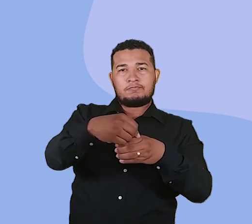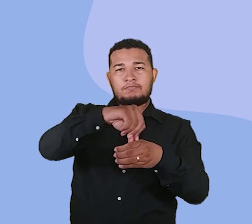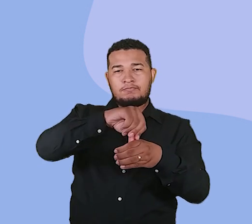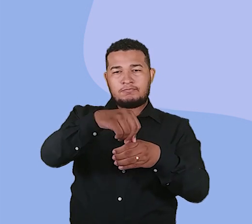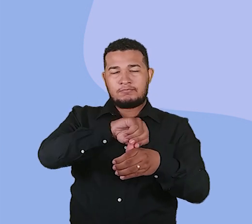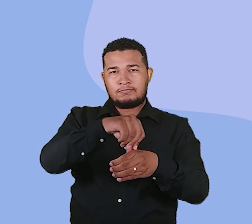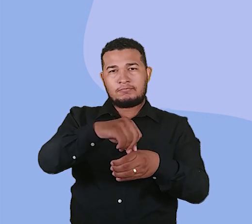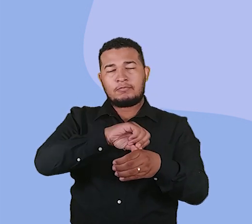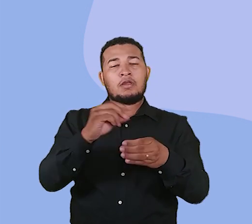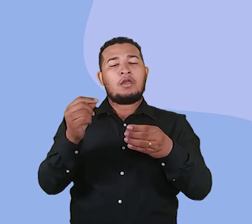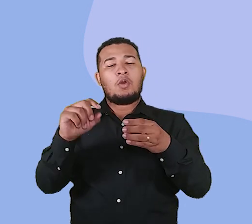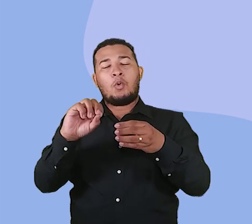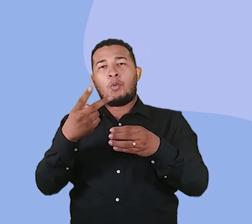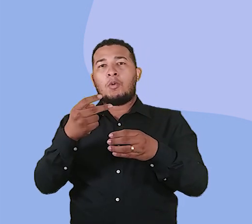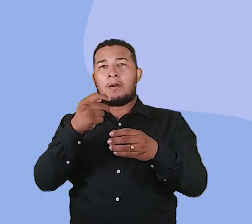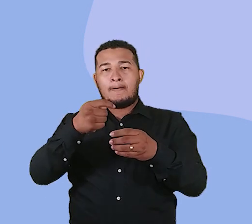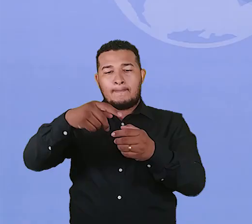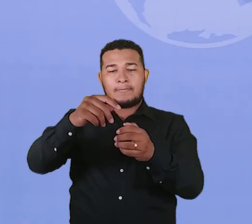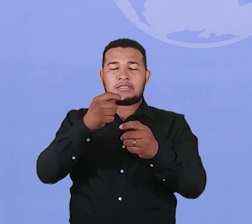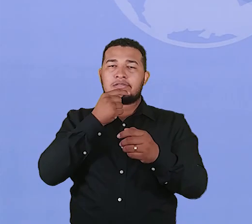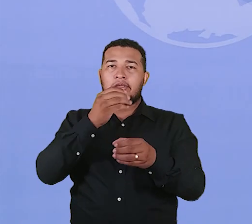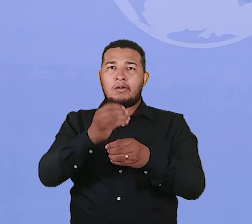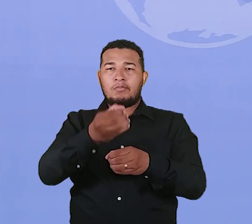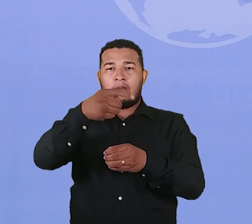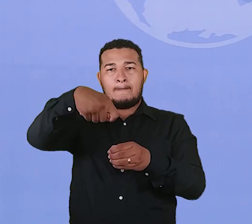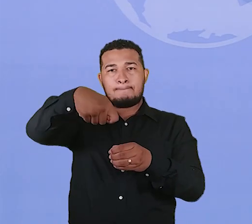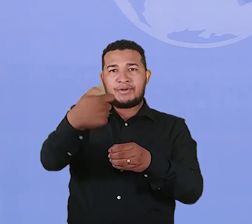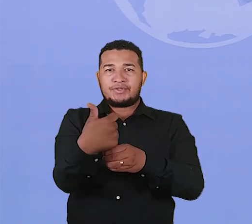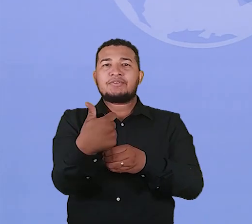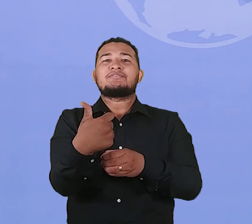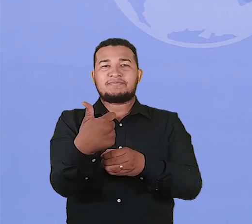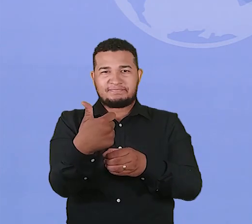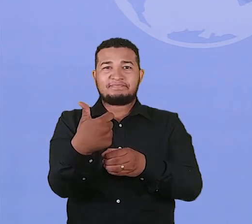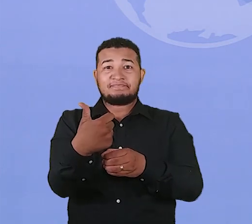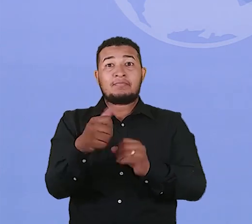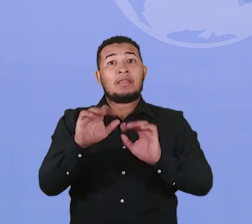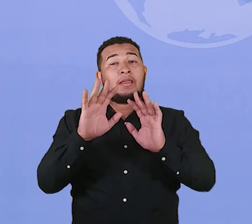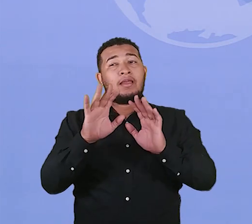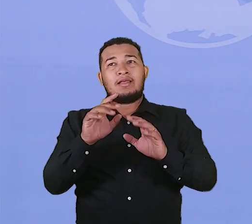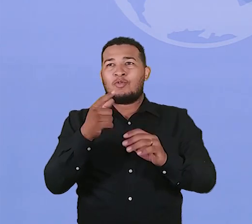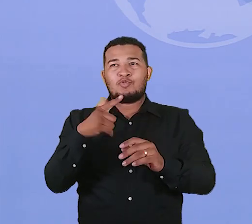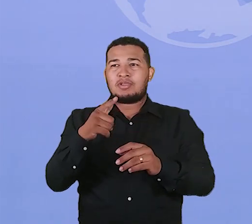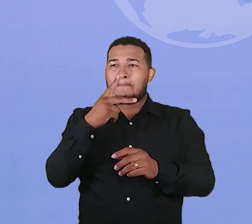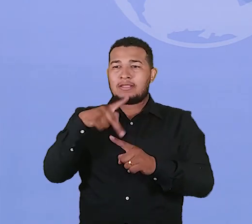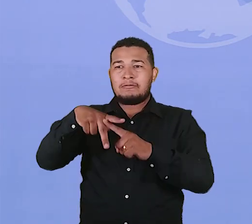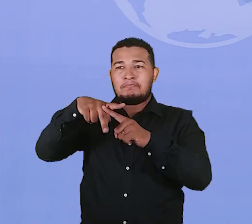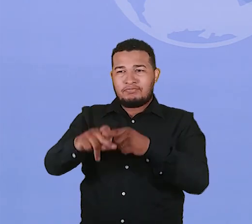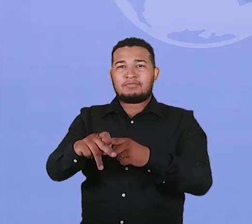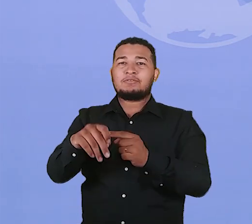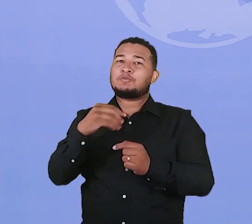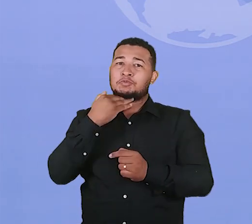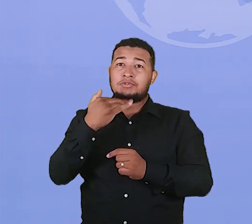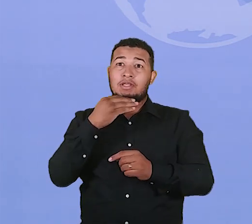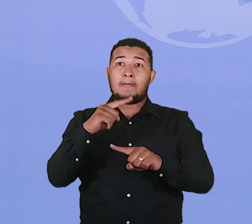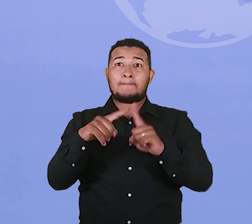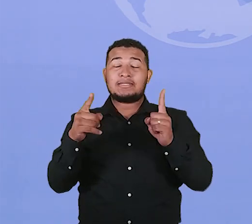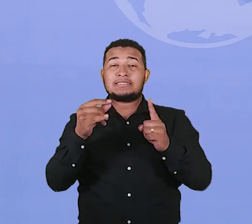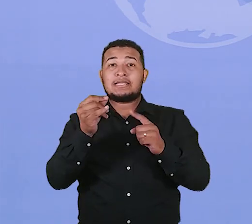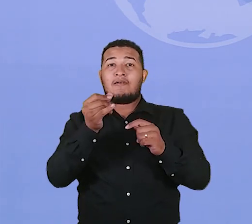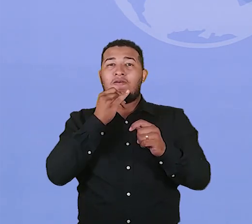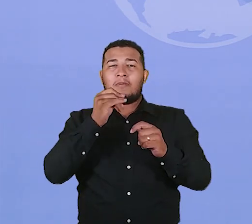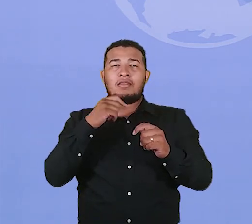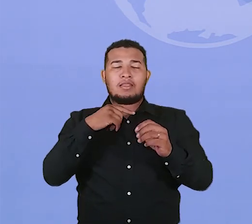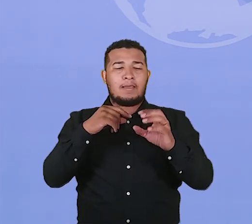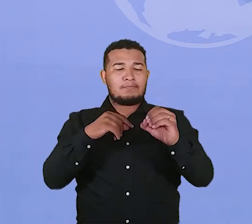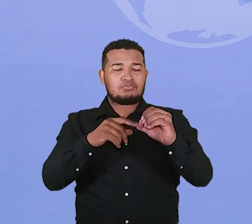ou aquele quebra nozes sabe então olha aqui eu não tenho o quebra-nozes para mostrar para vocês mas a resistência tá